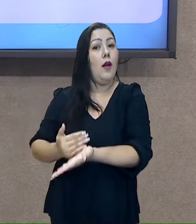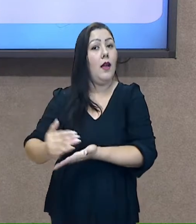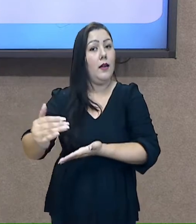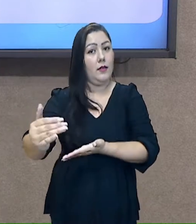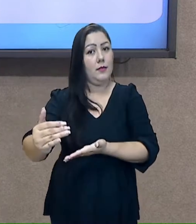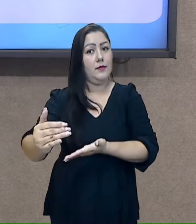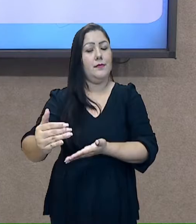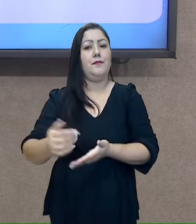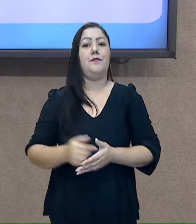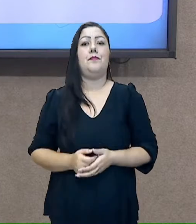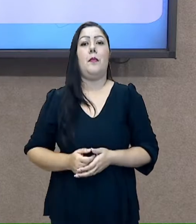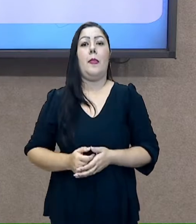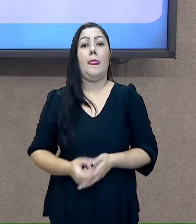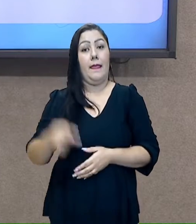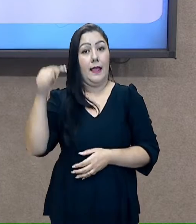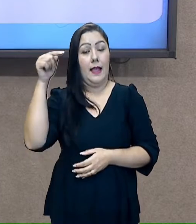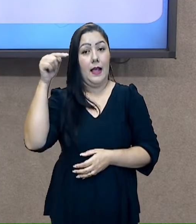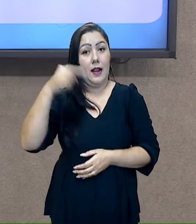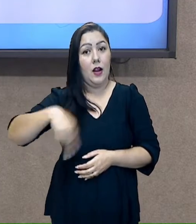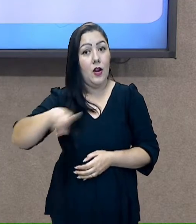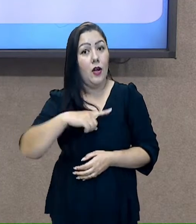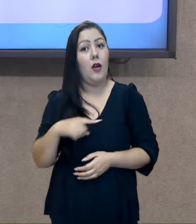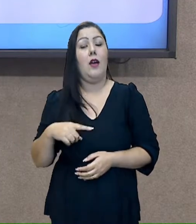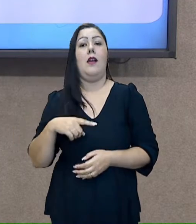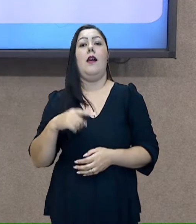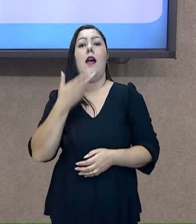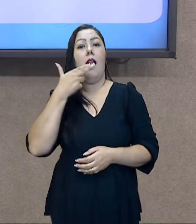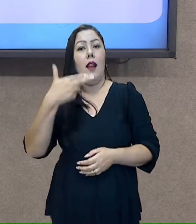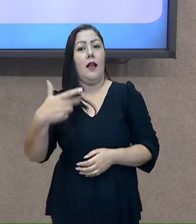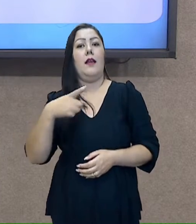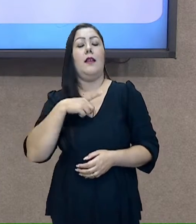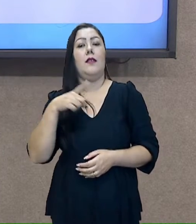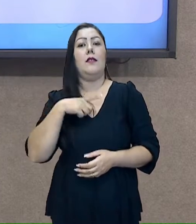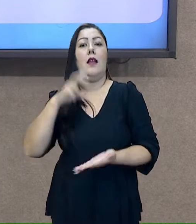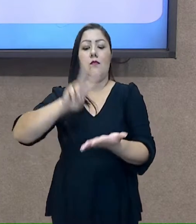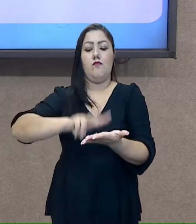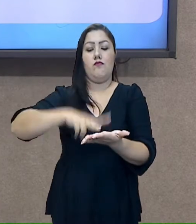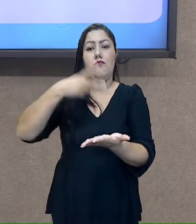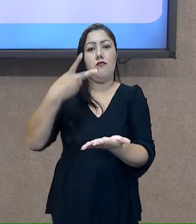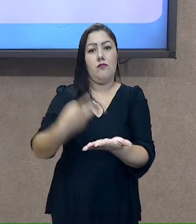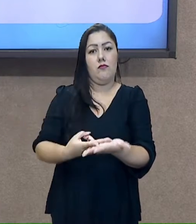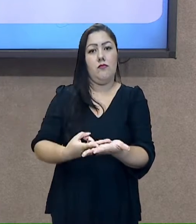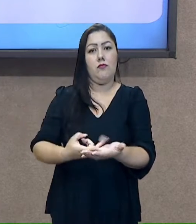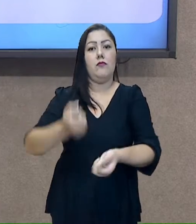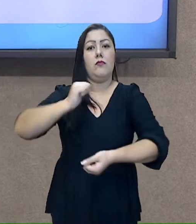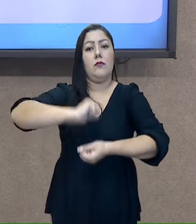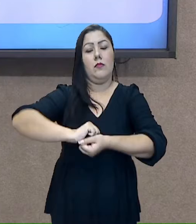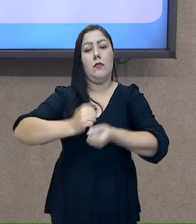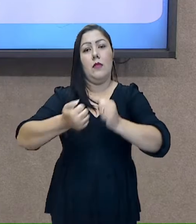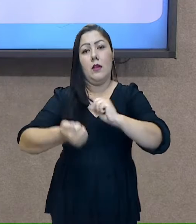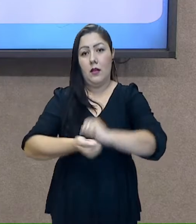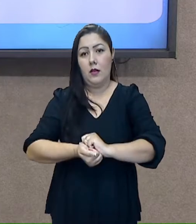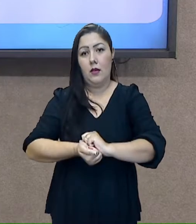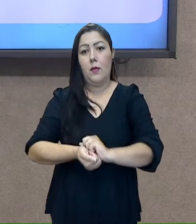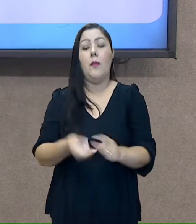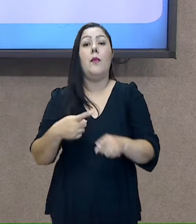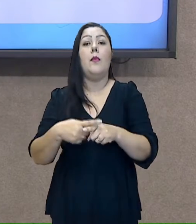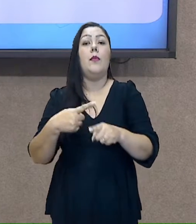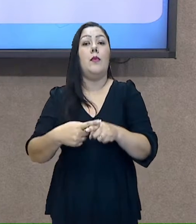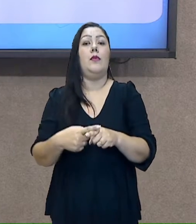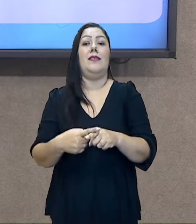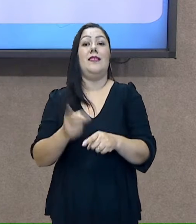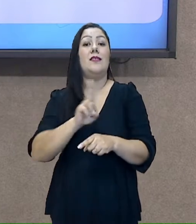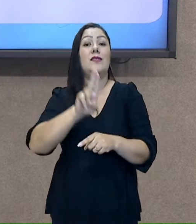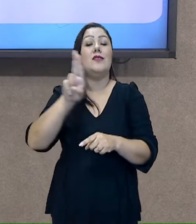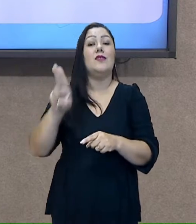a tradução, a adequação, porque os nomes dos elementos químicos